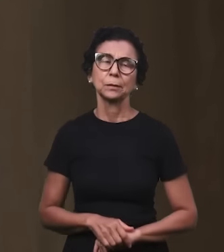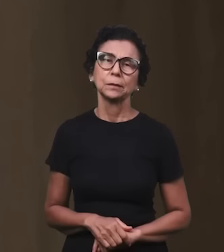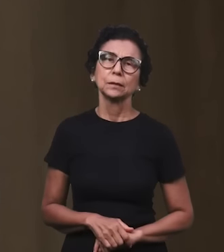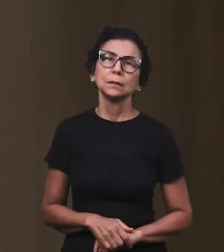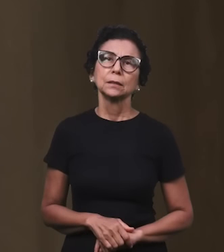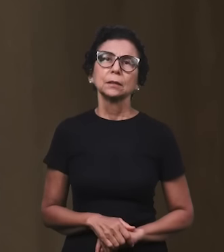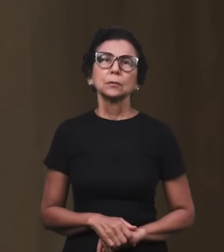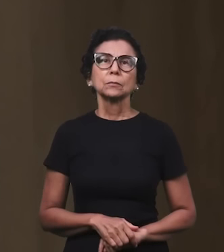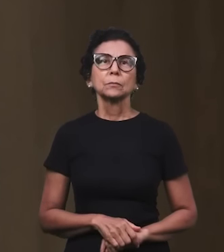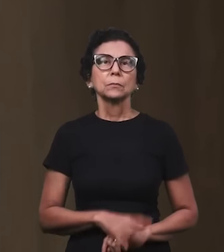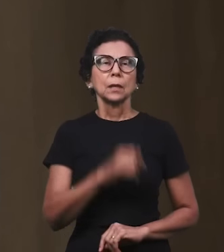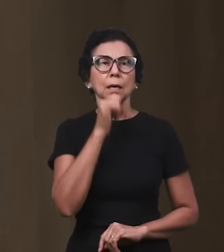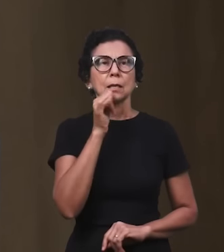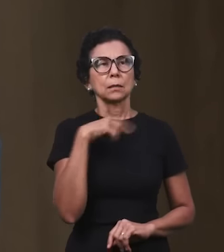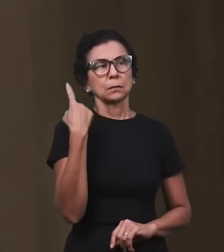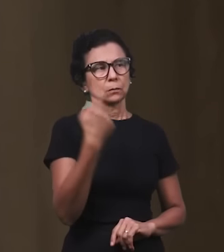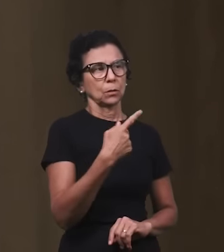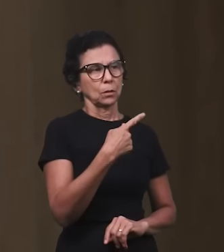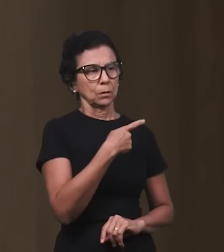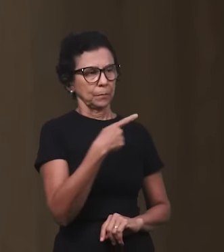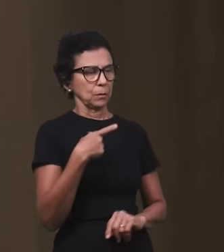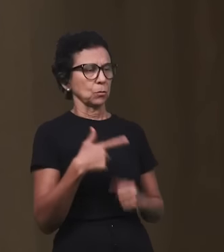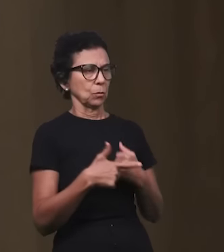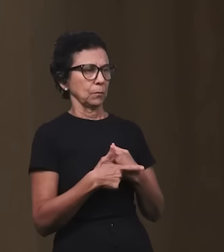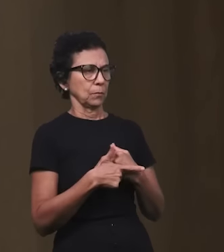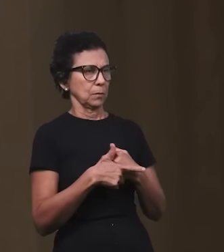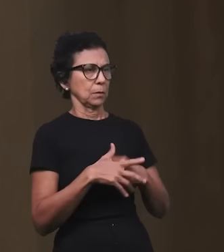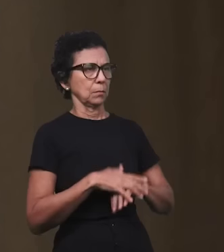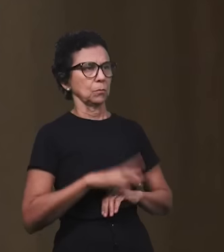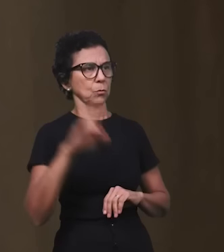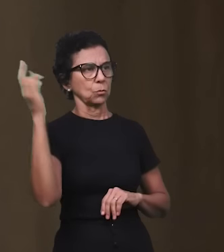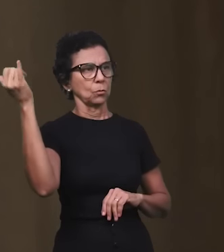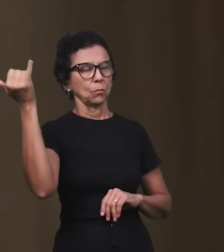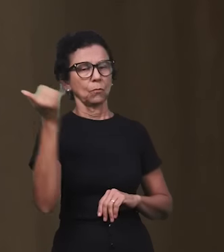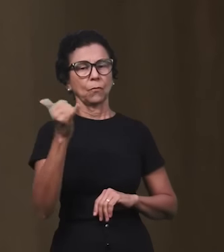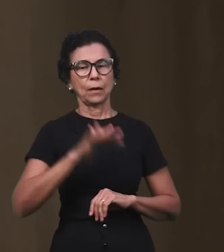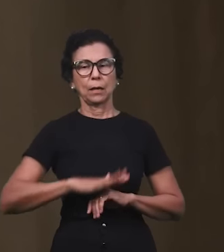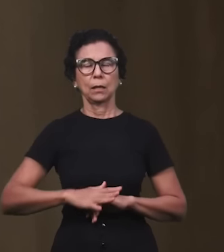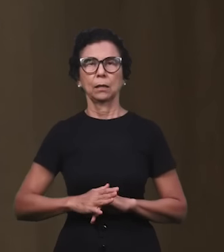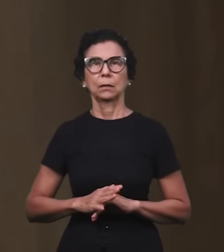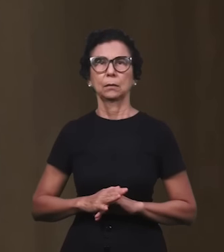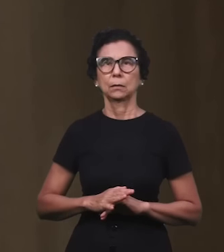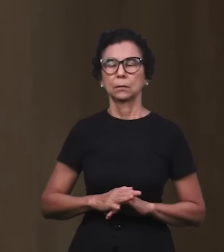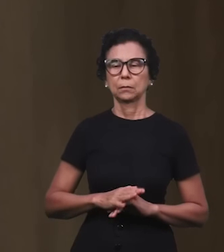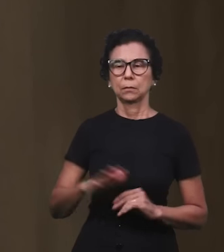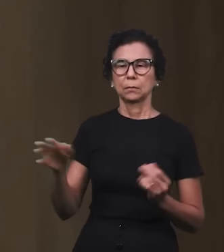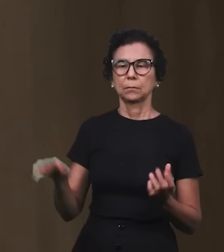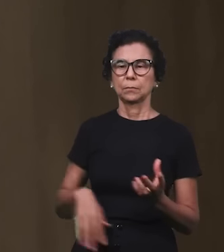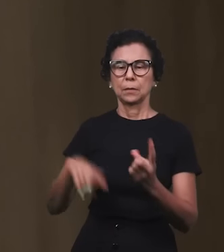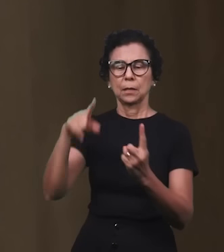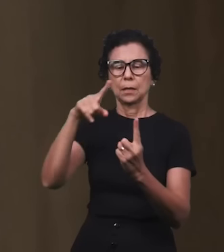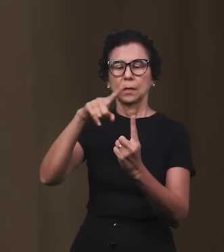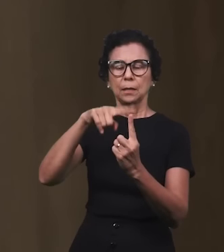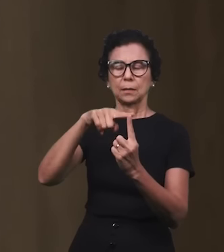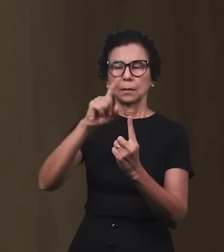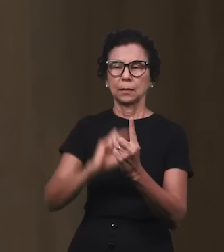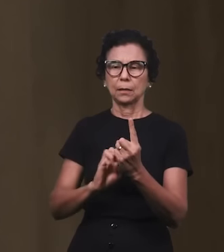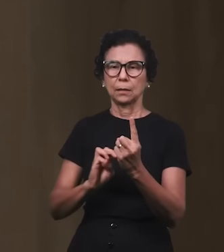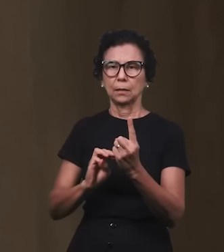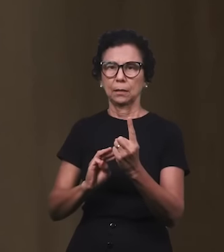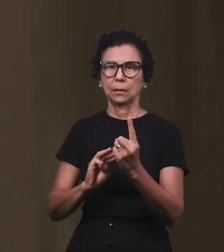no caso, por exemplo, nós como pastores, quando o senhor diz assim, o ministério, esse aqui é para ministério e esse